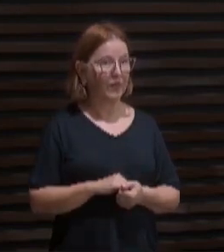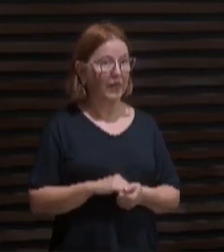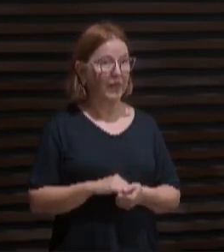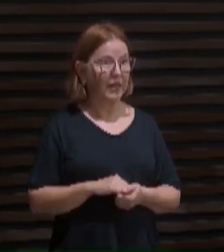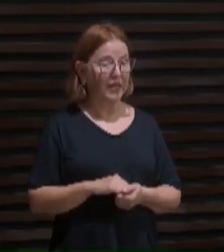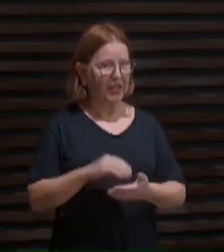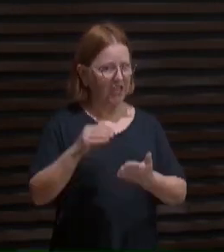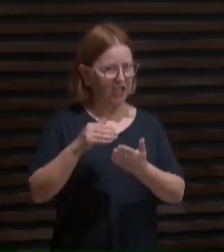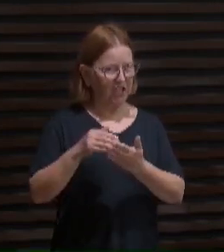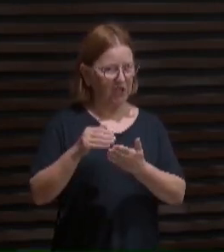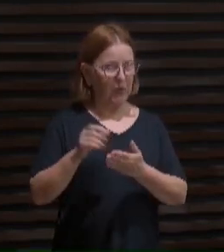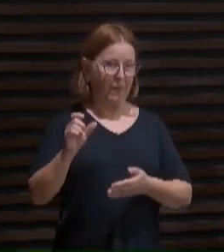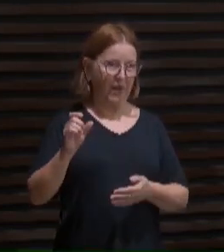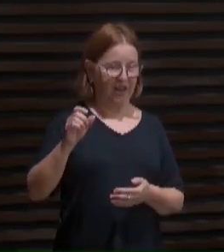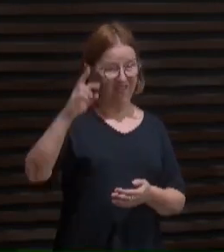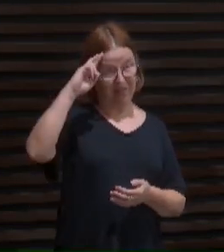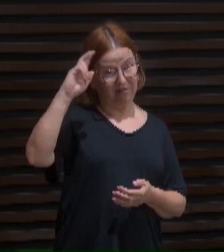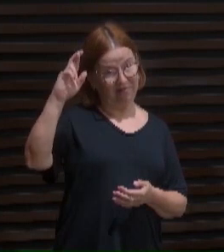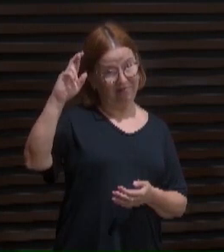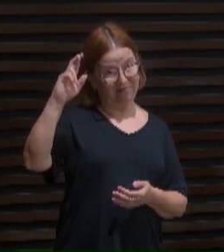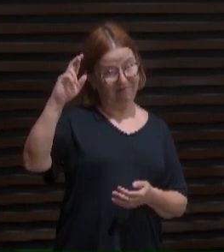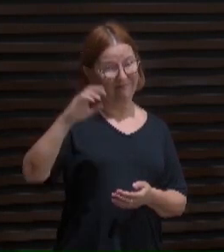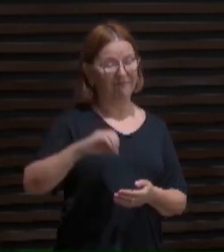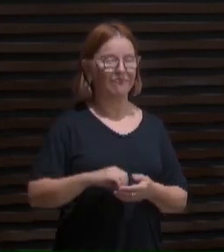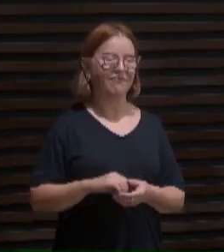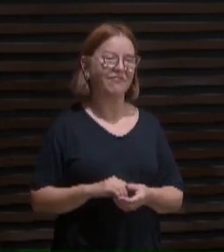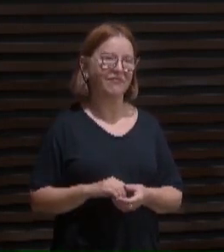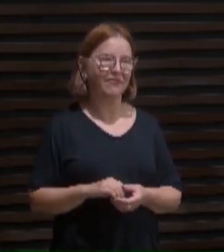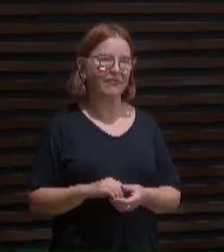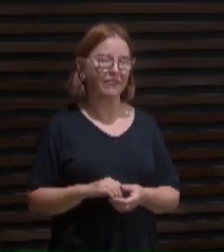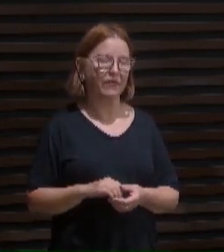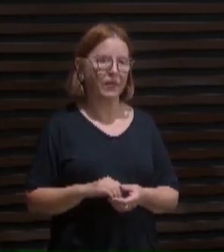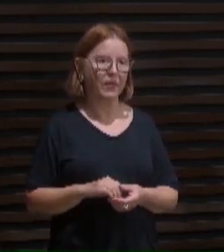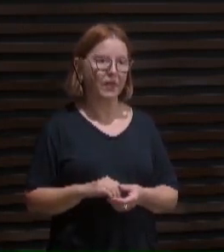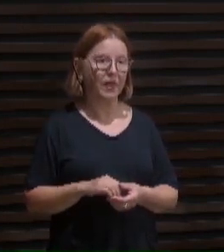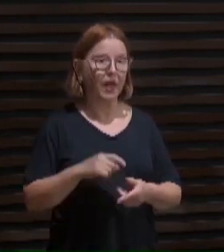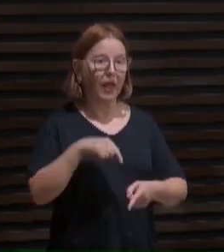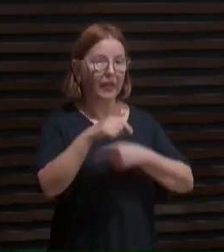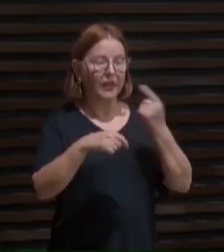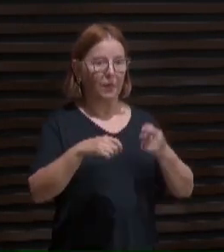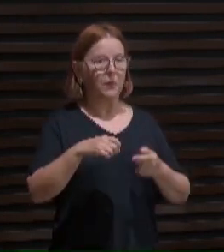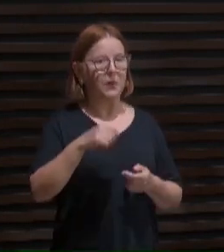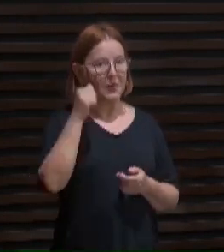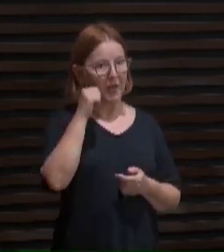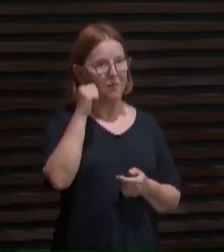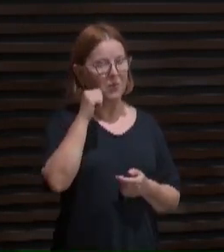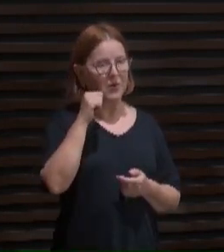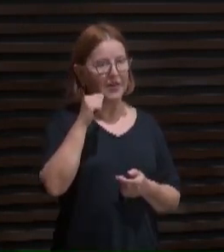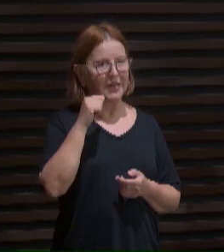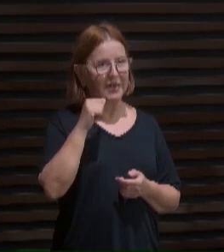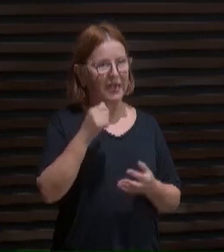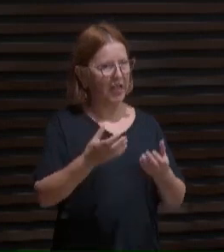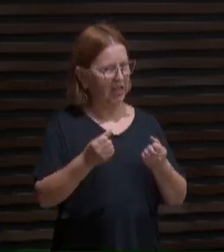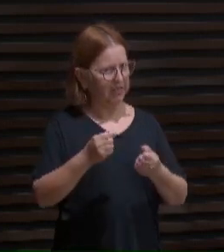senhorio de Cristo. Você vê que logo em seguida a mulher já entrou na cultura da serpente,